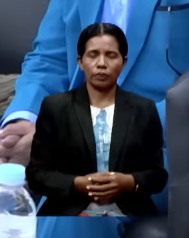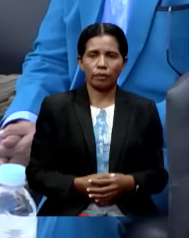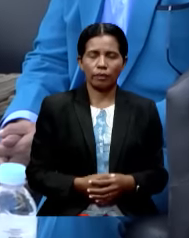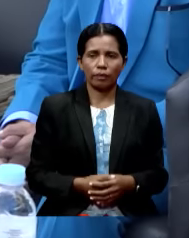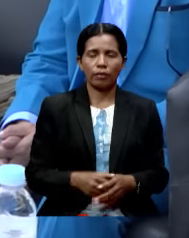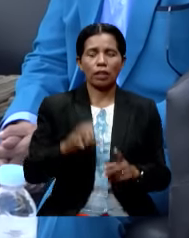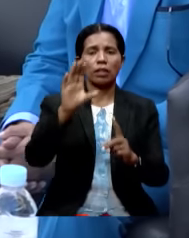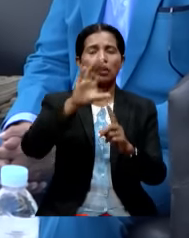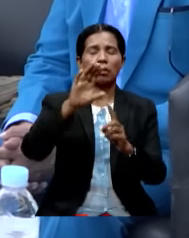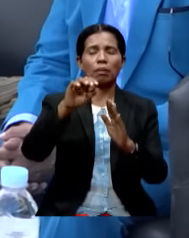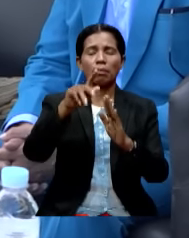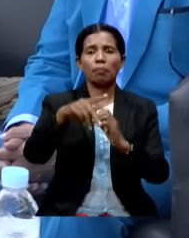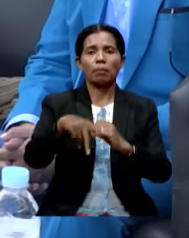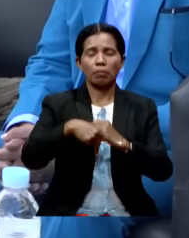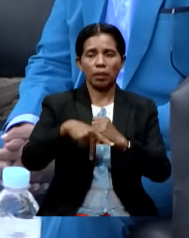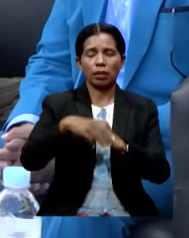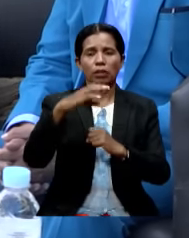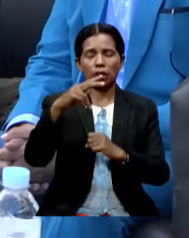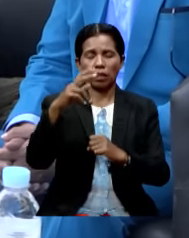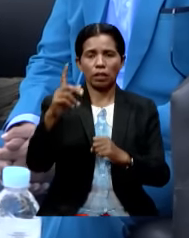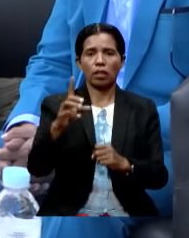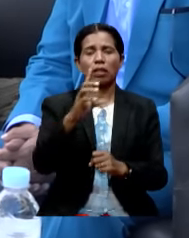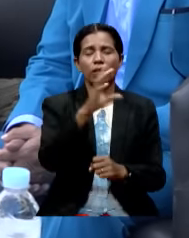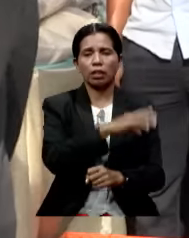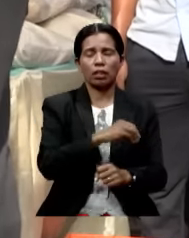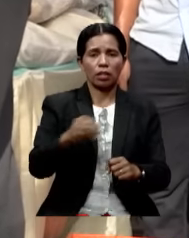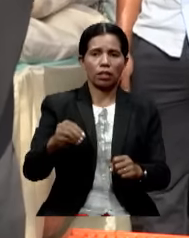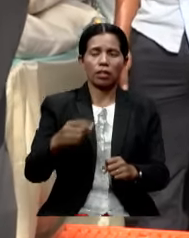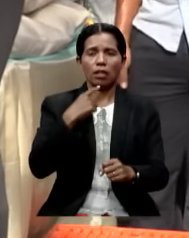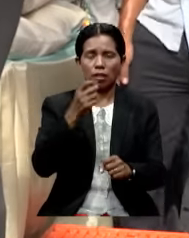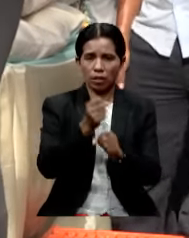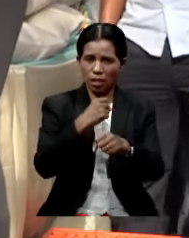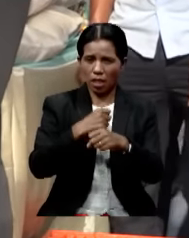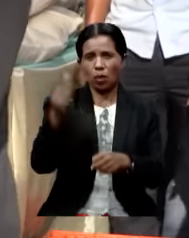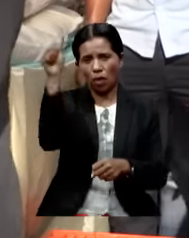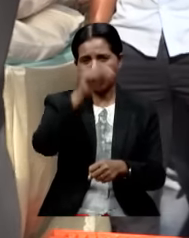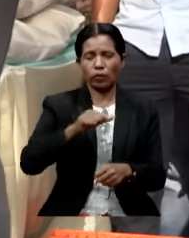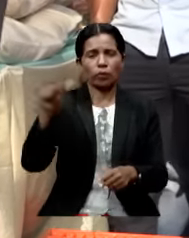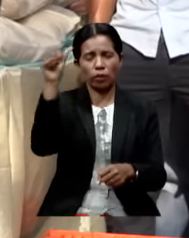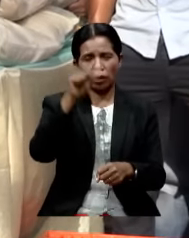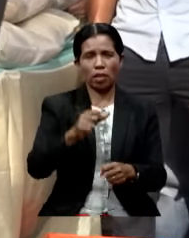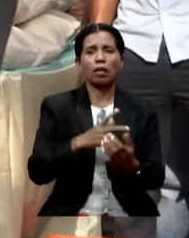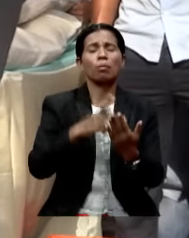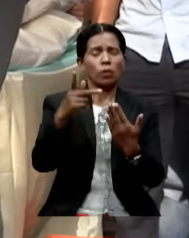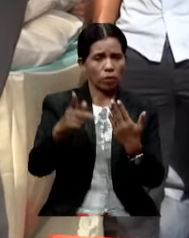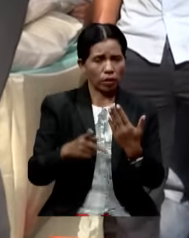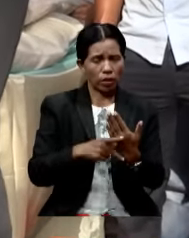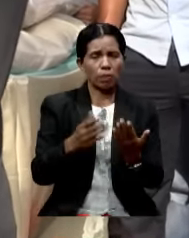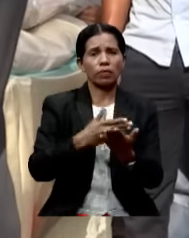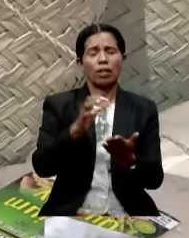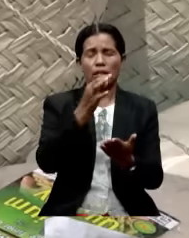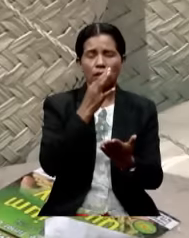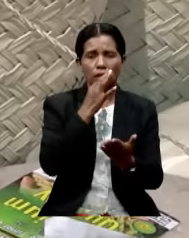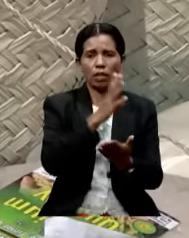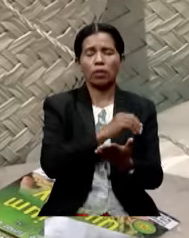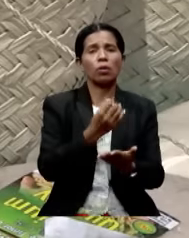Chefe bancada CNRT Duarte Nunes Ateten, partido CNRT se hal auditoria ba programa sexta básica no subsídio